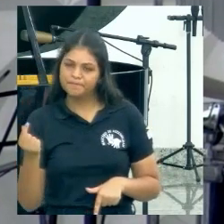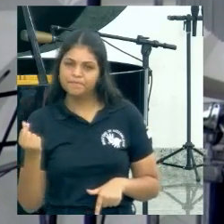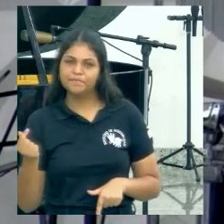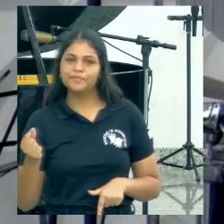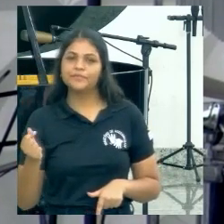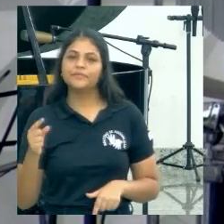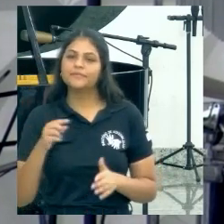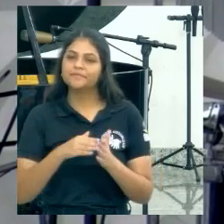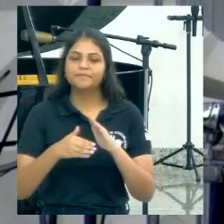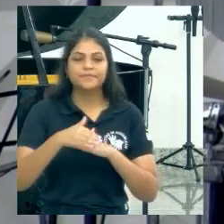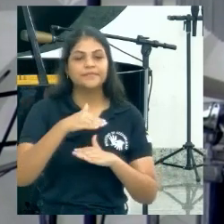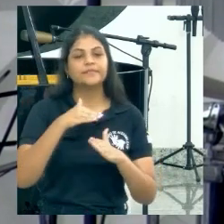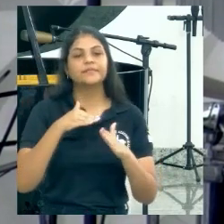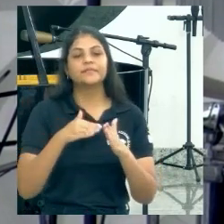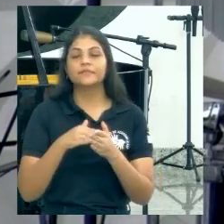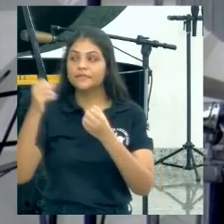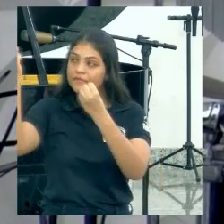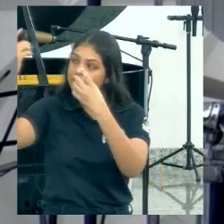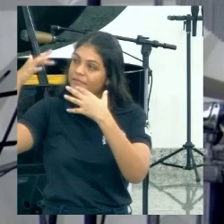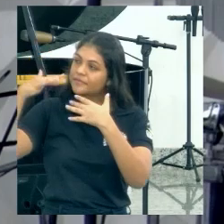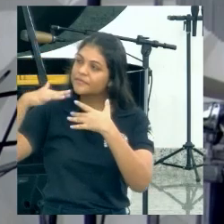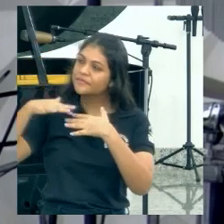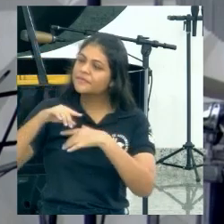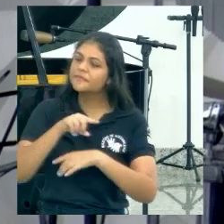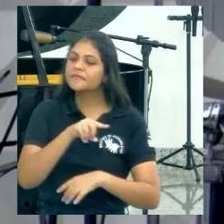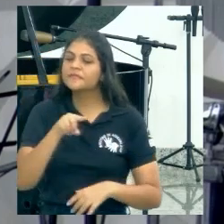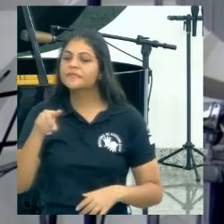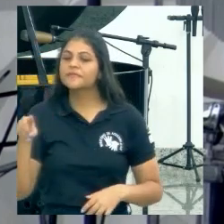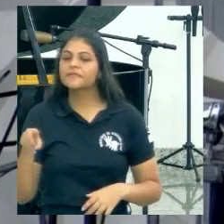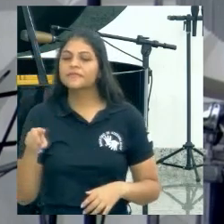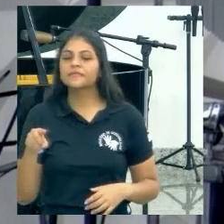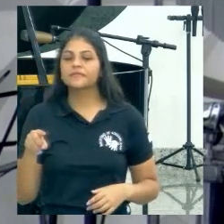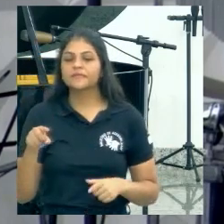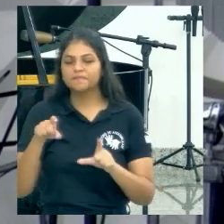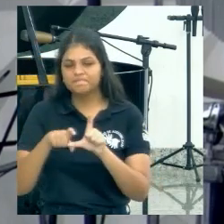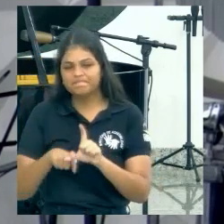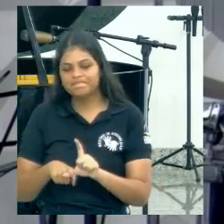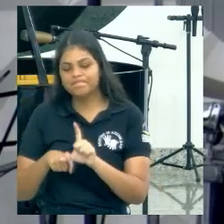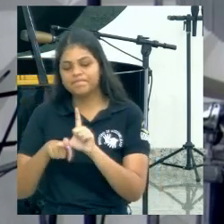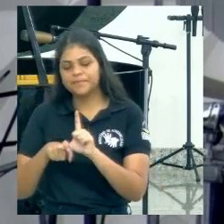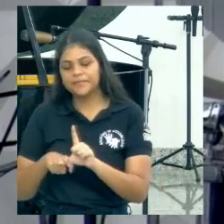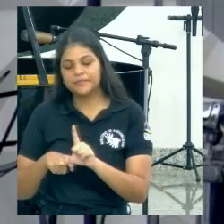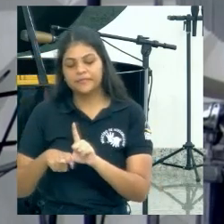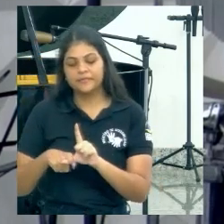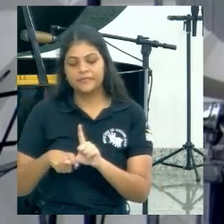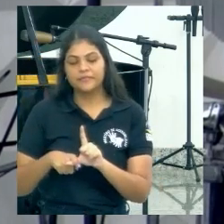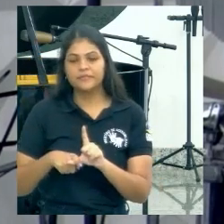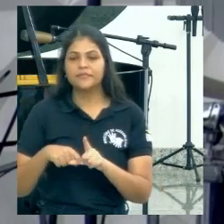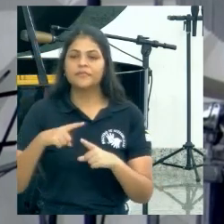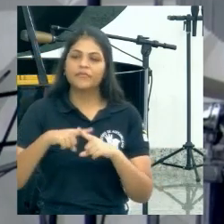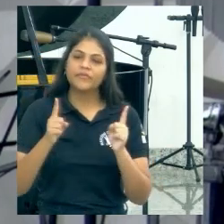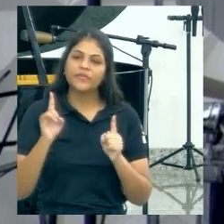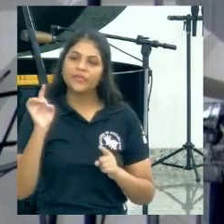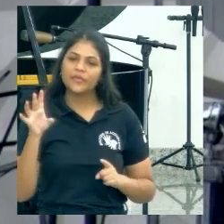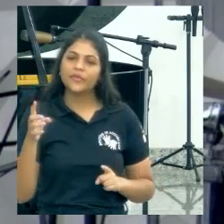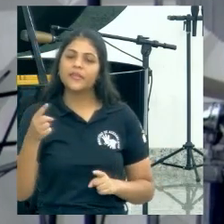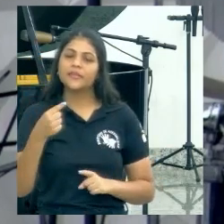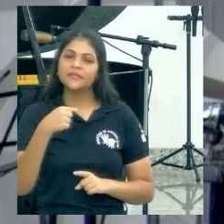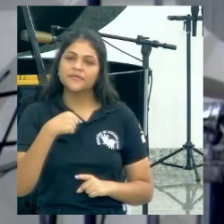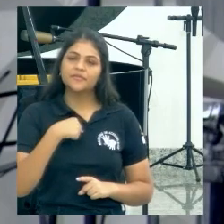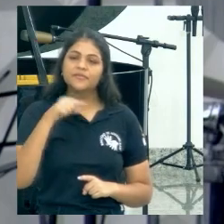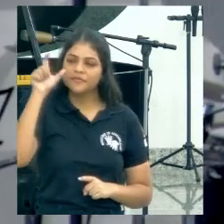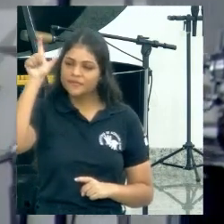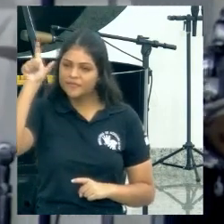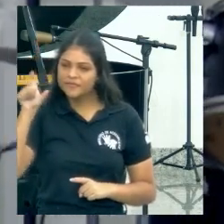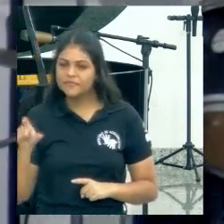dizendo, olha, todos os outros são abençoados por vocês, são sustentados por vocês, mas somente eu e Barnabé, nós não temos esse